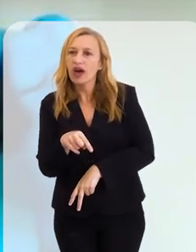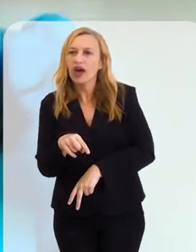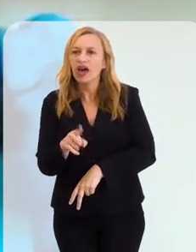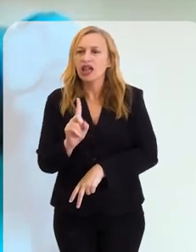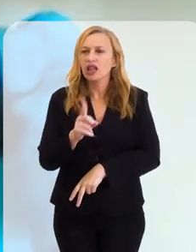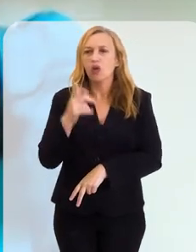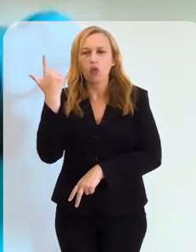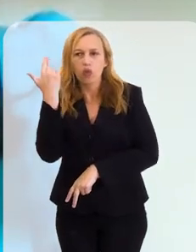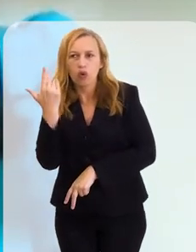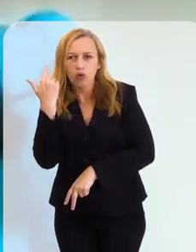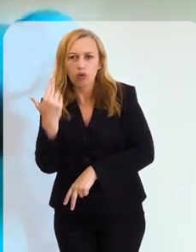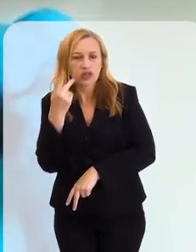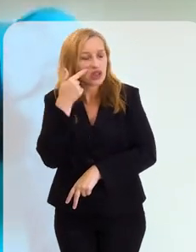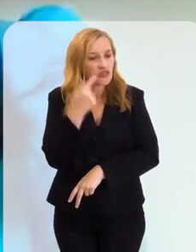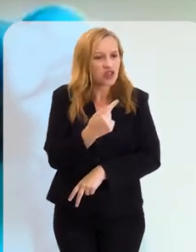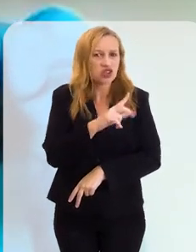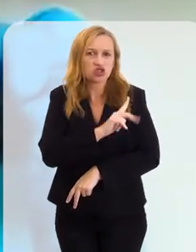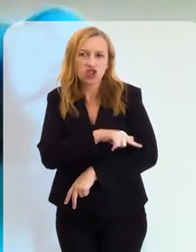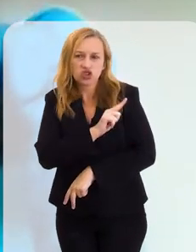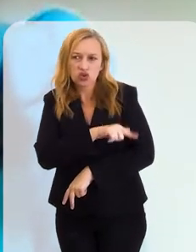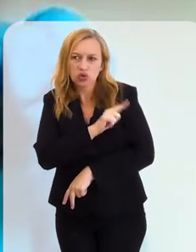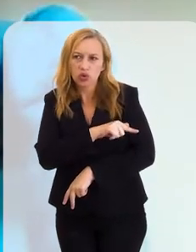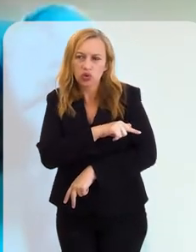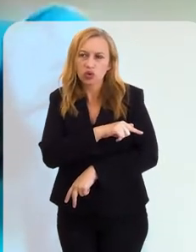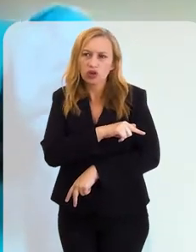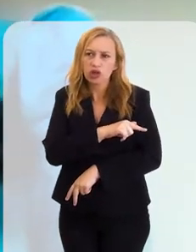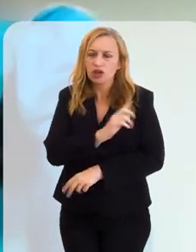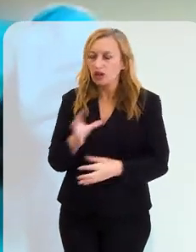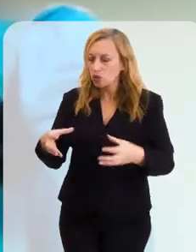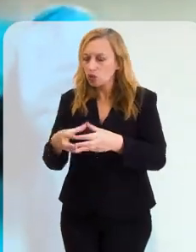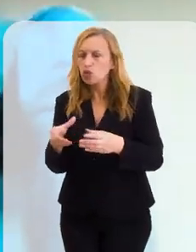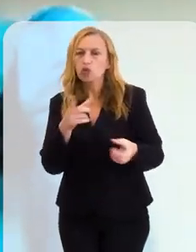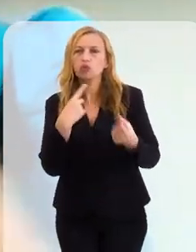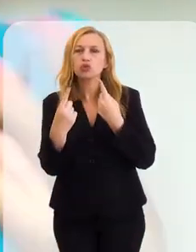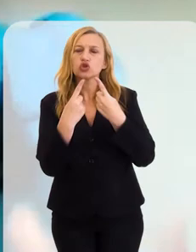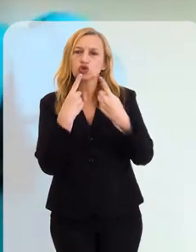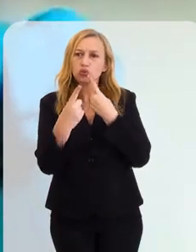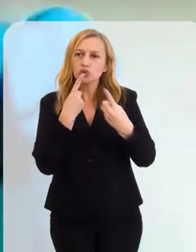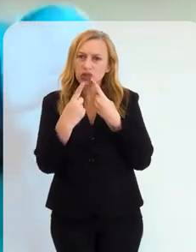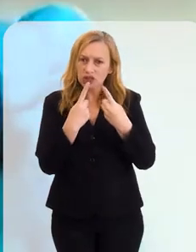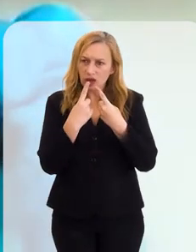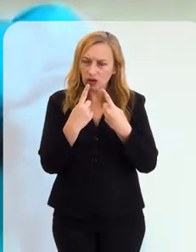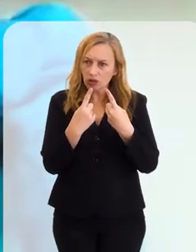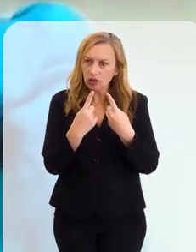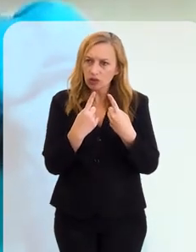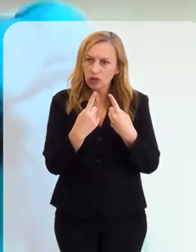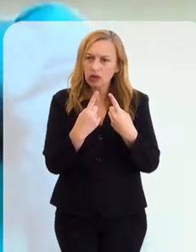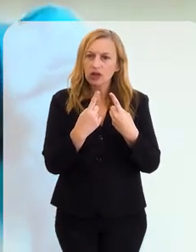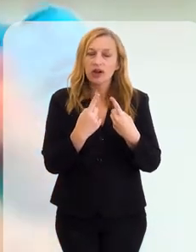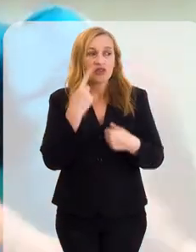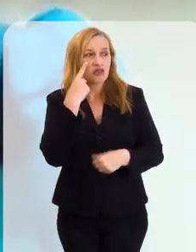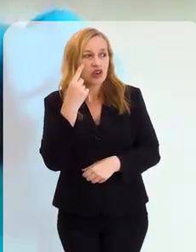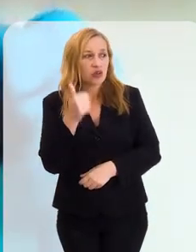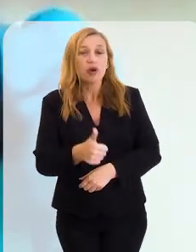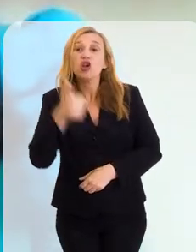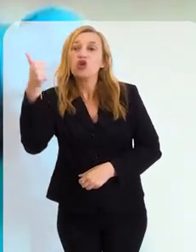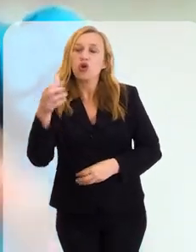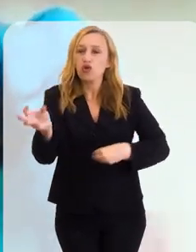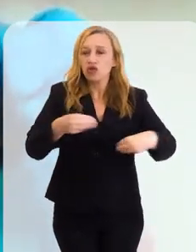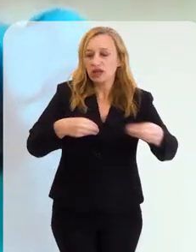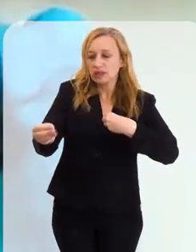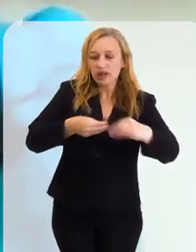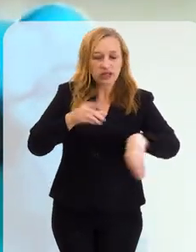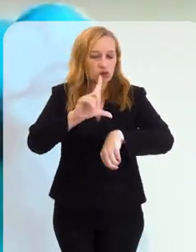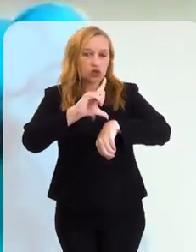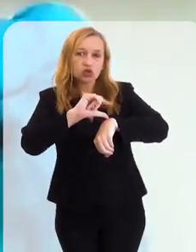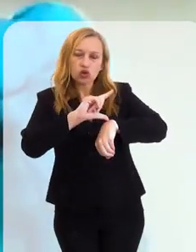não é incomum você ouvir gestores e organizações fazendo grupos de discussão entre gestores sobre quais